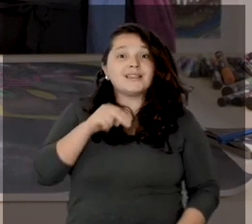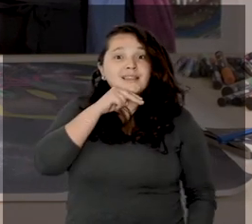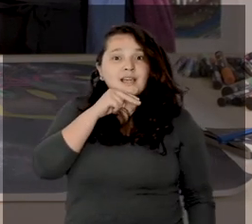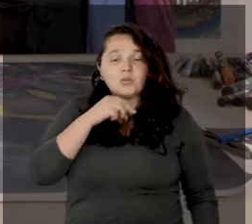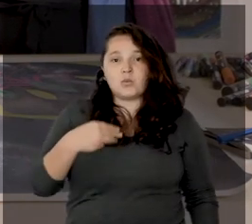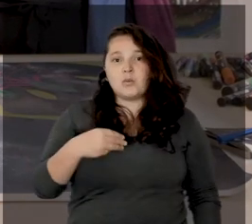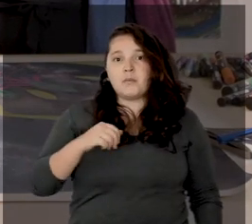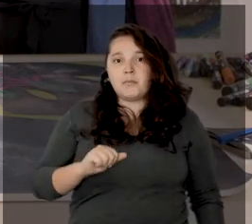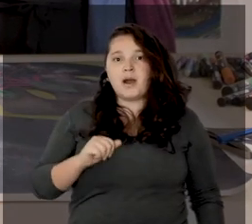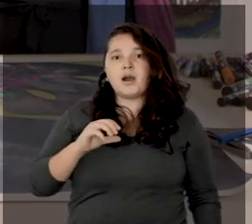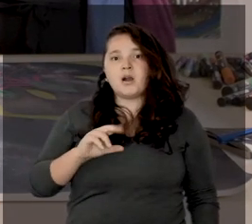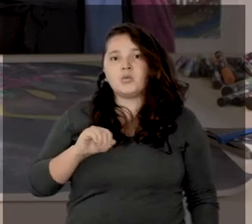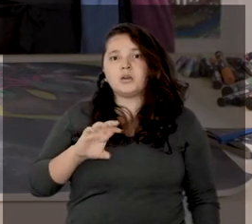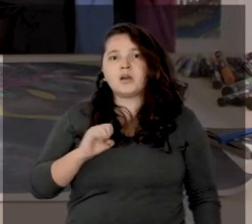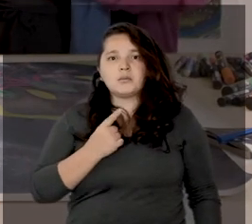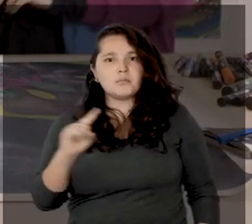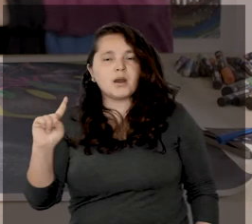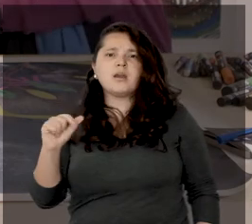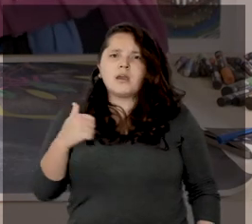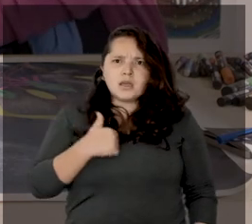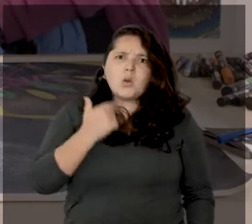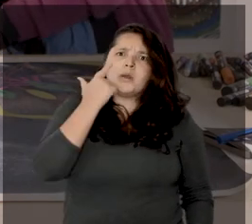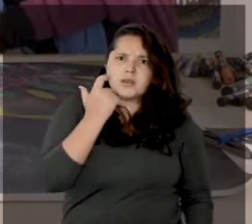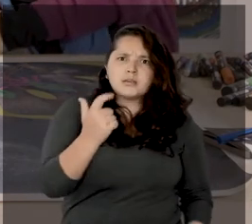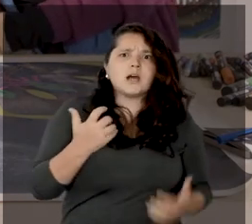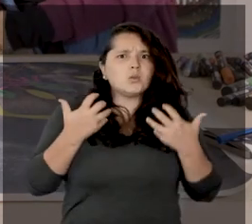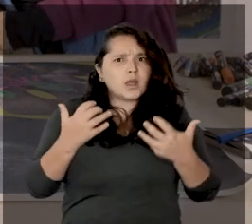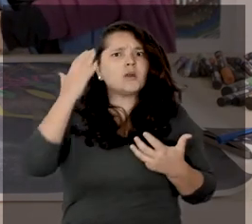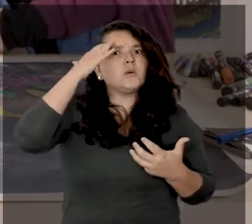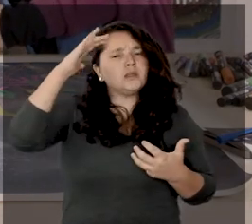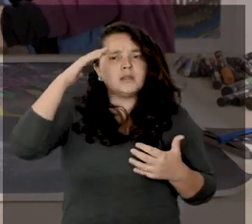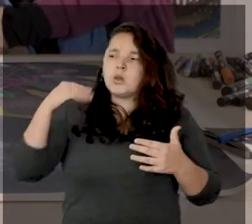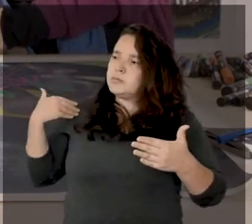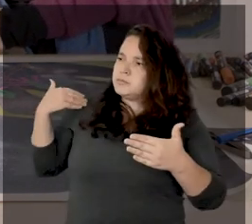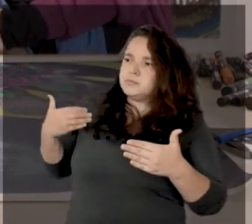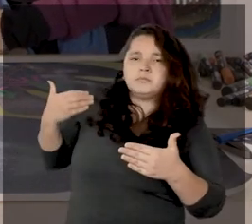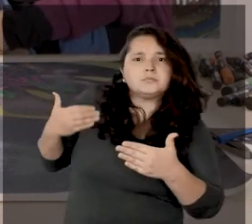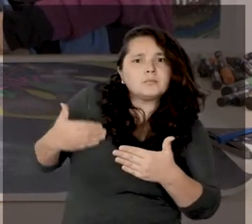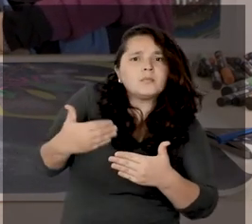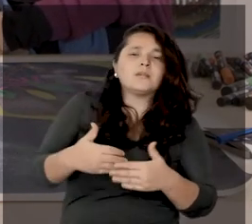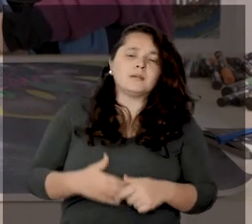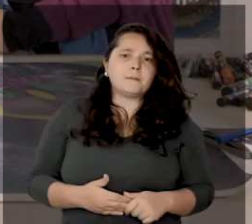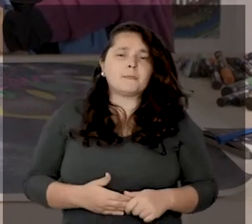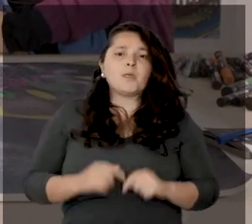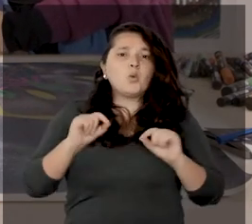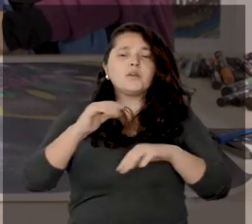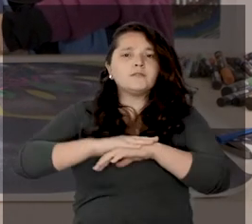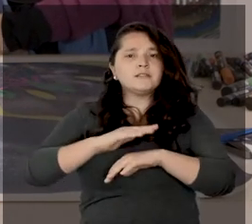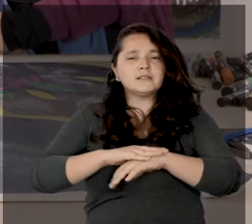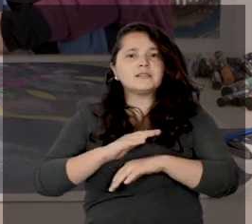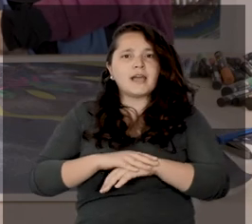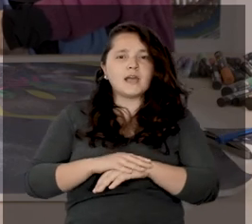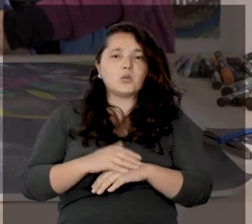estou muito interessado sim, em entender, né, o que foi que fizeram com essa palavra, com essa coisa que acaba